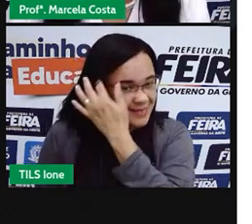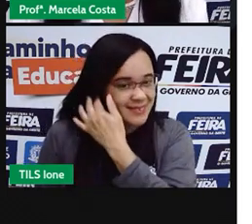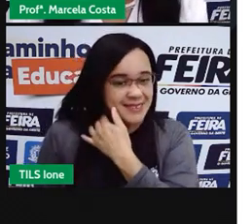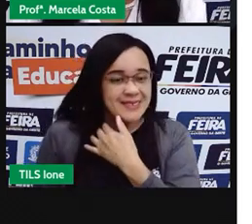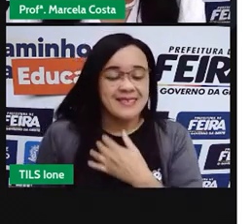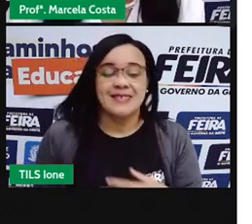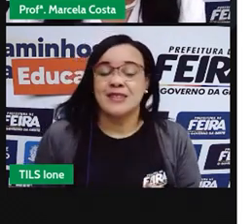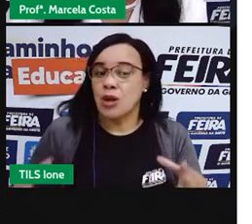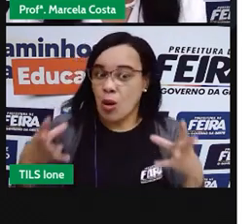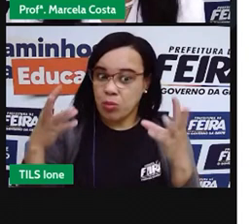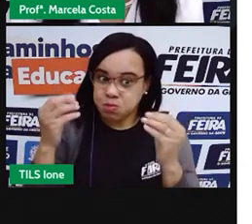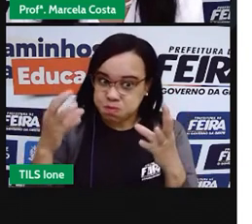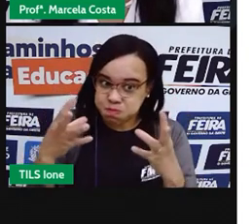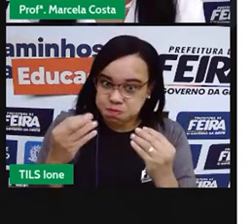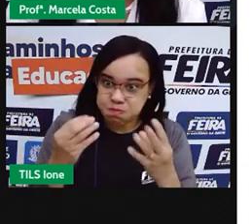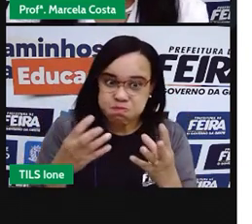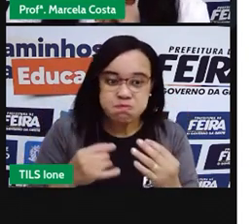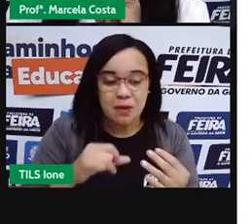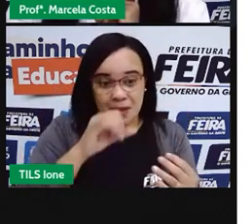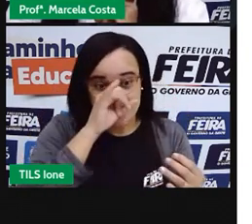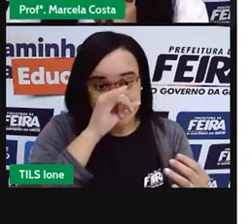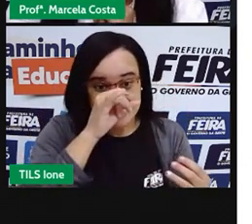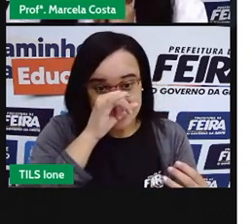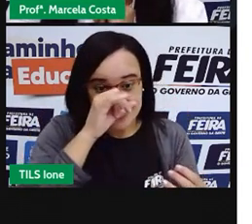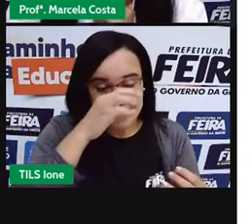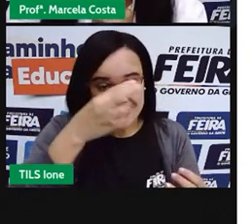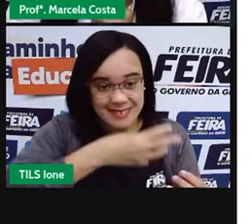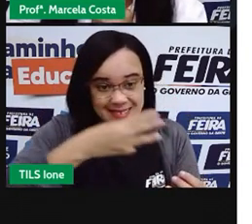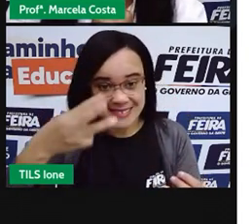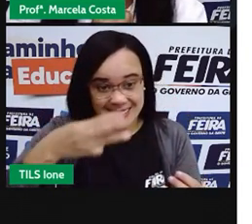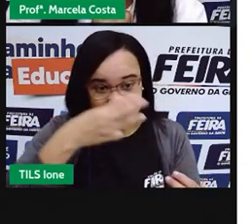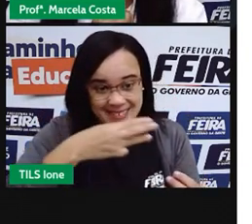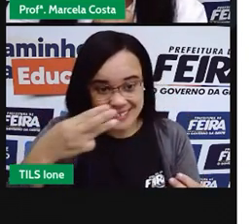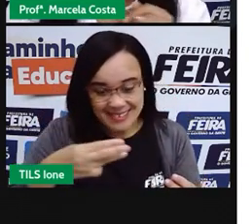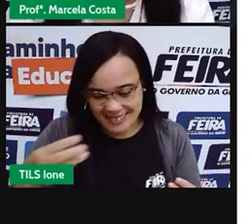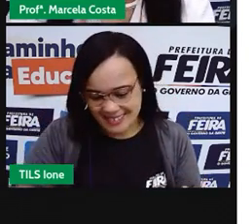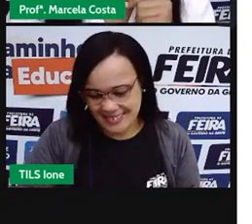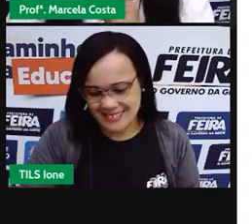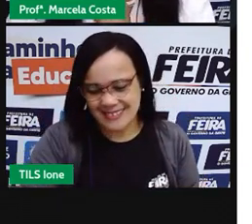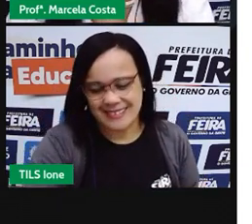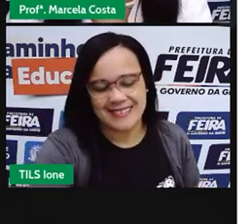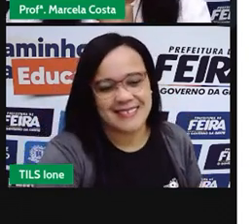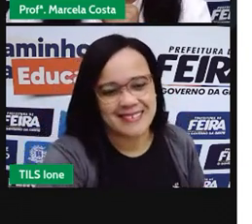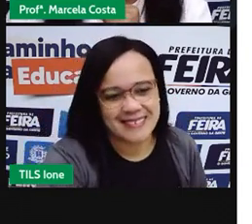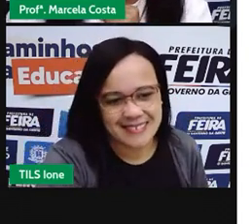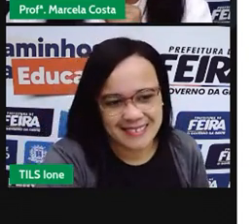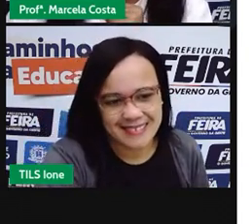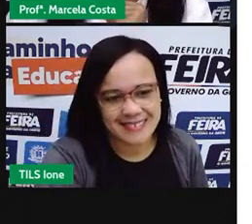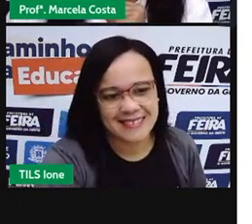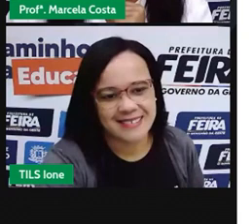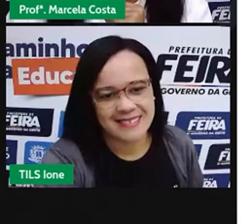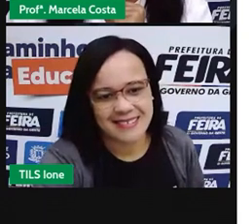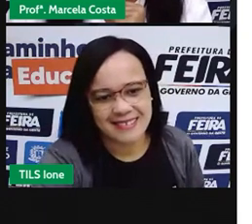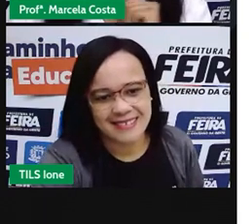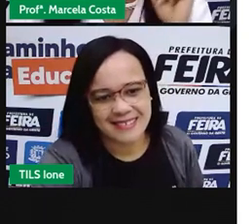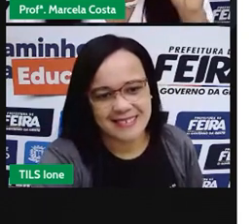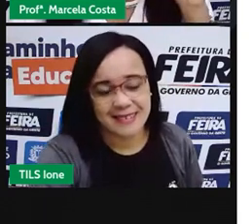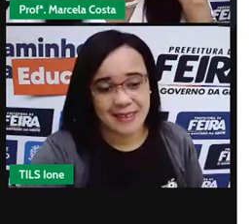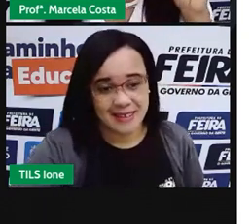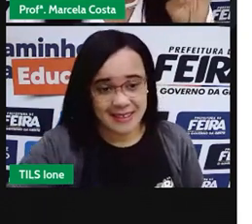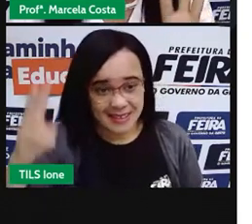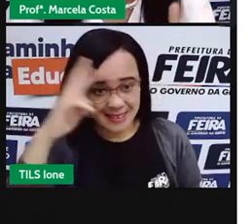Eita, que são muitos porquinhos. 33? Na história original, tinha